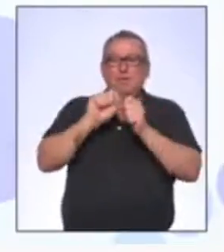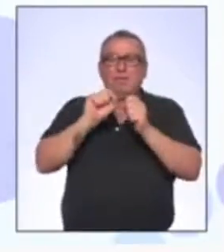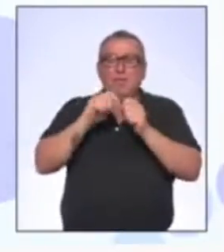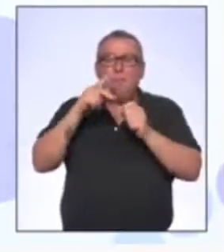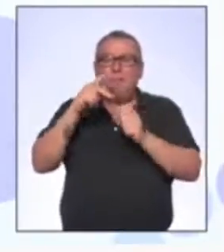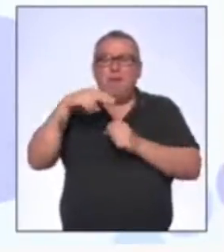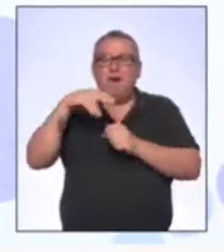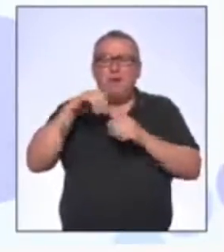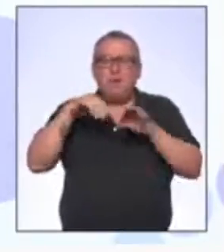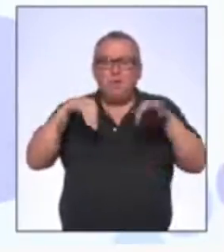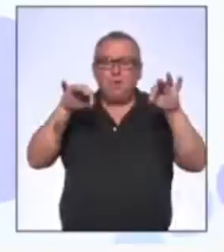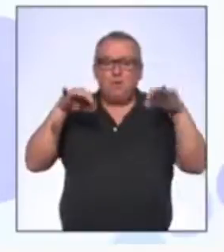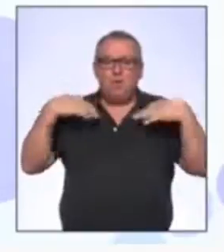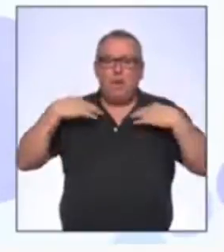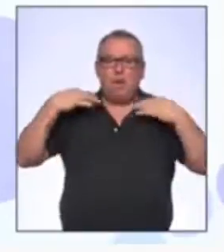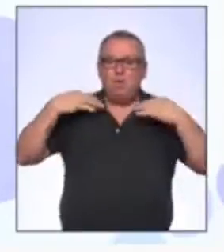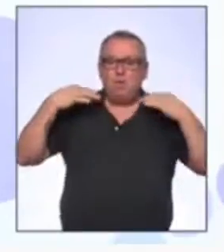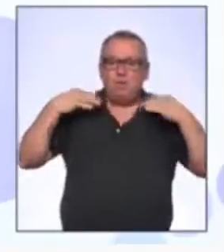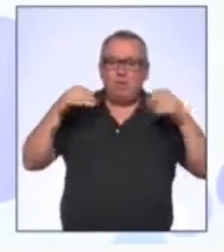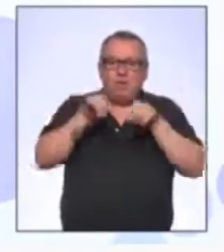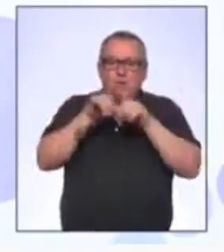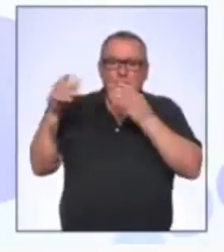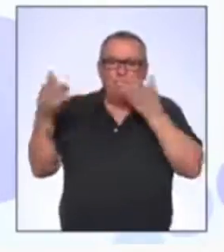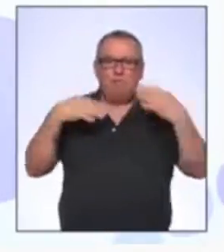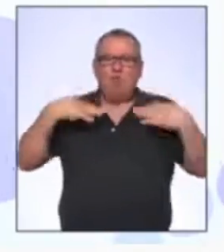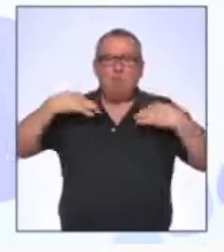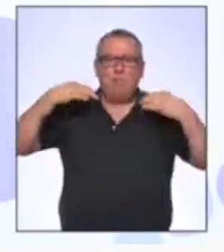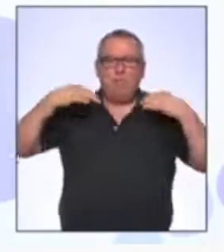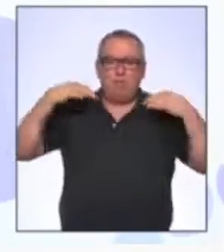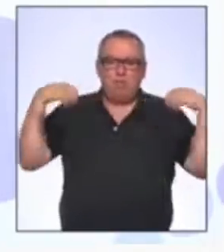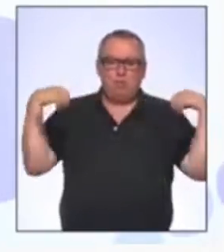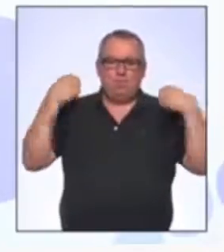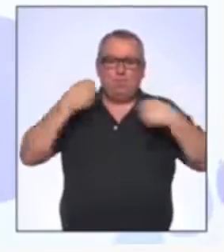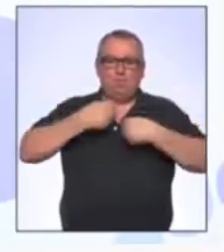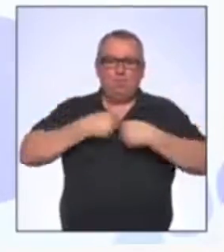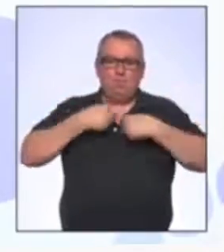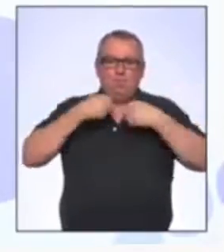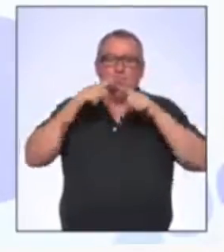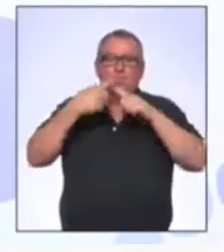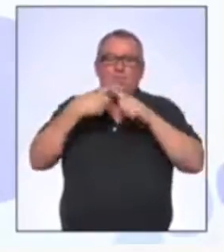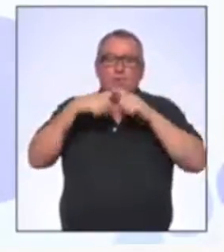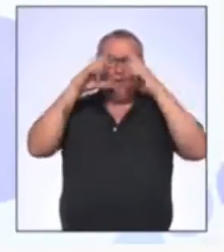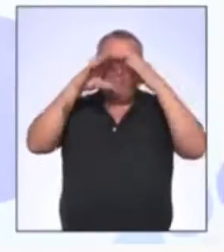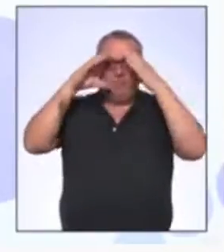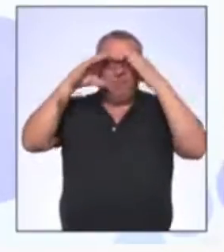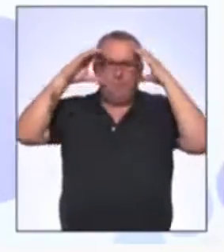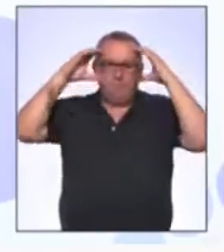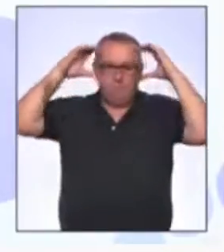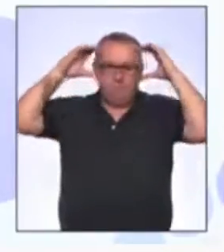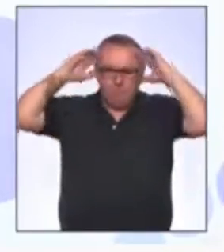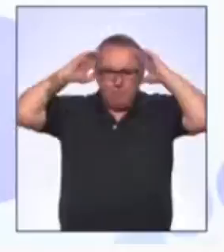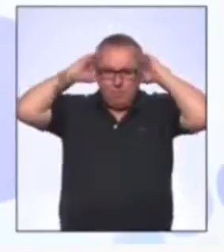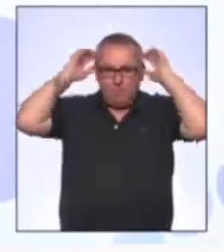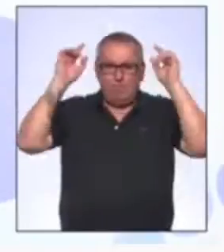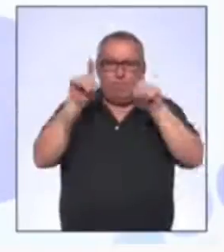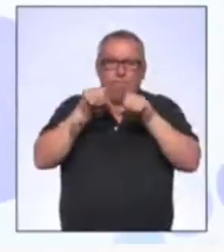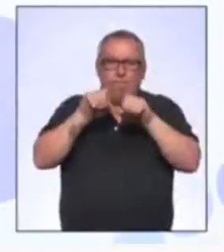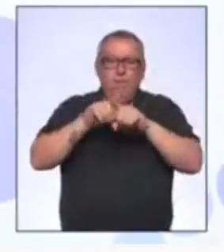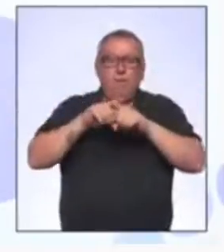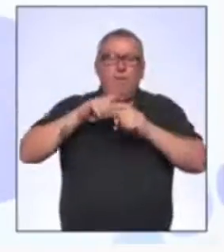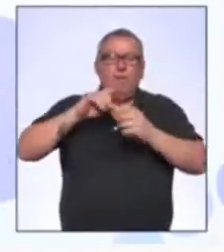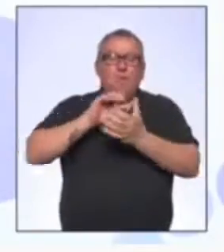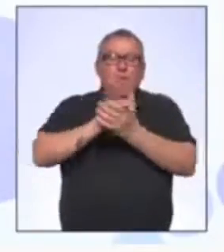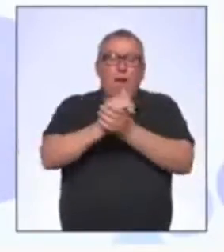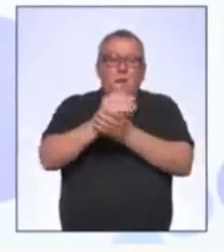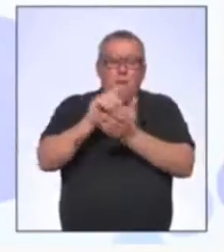de tecido então se você tiver uma blusa também trouxe uma blusa a gente vai tampar os olhos e eu preciso de cinco bolinhas de papel então